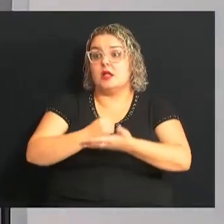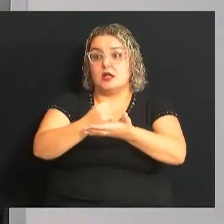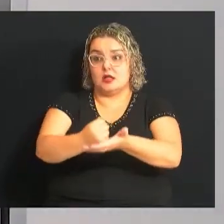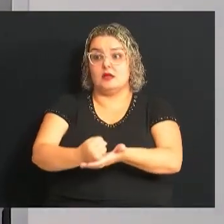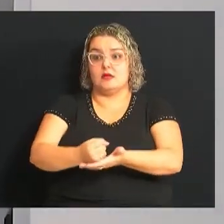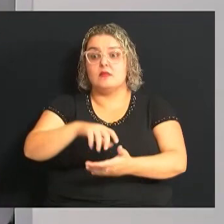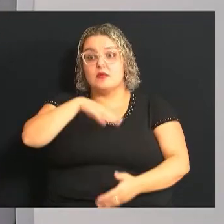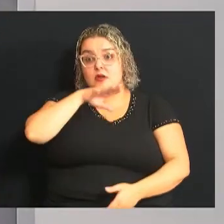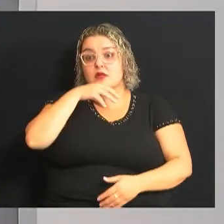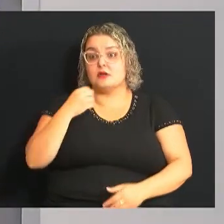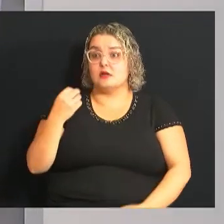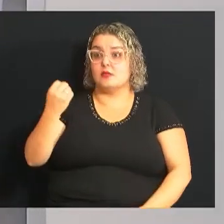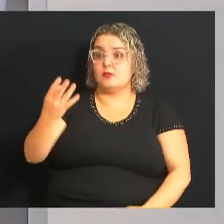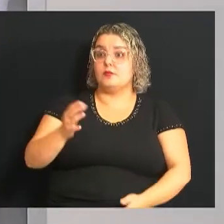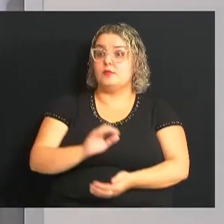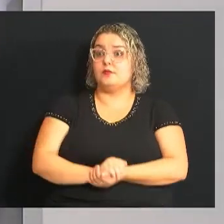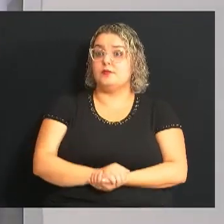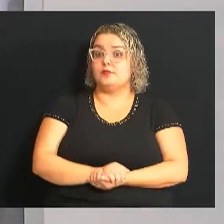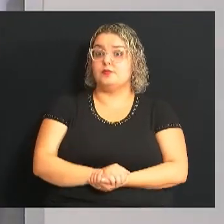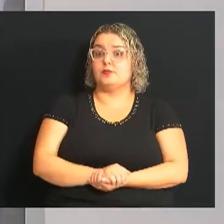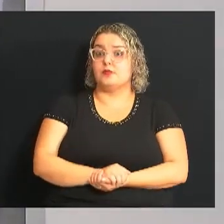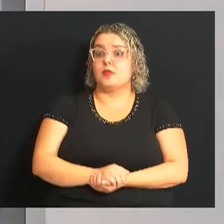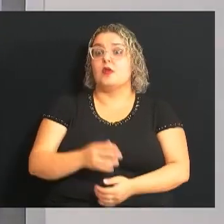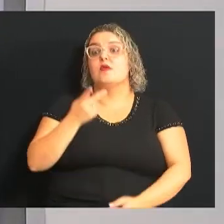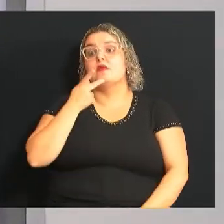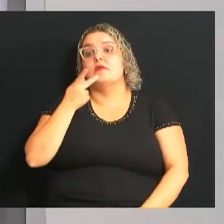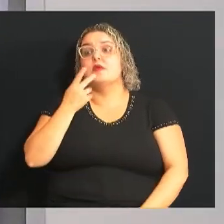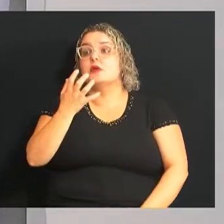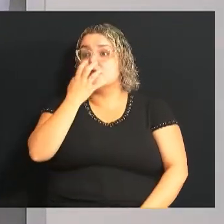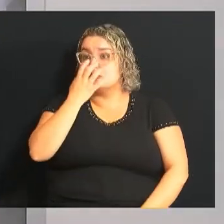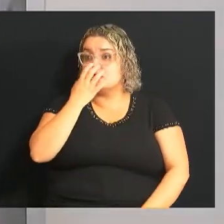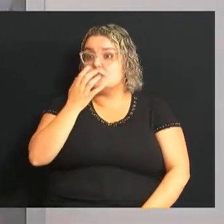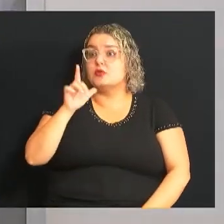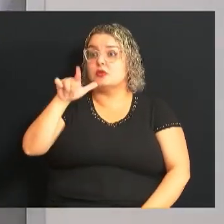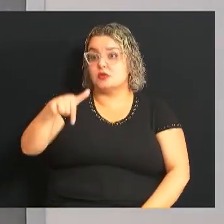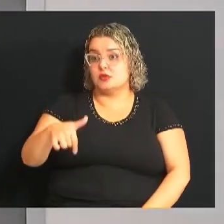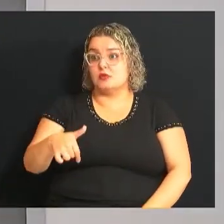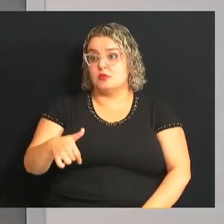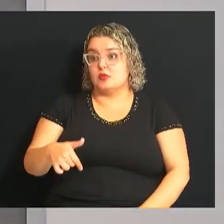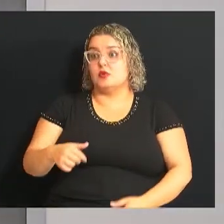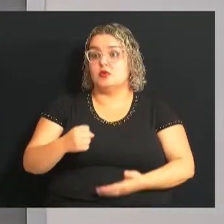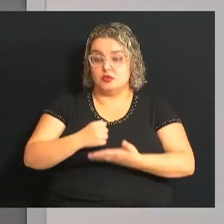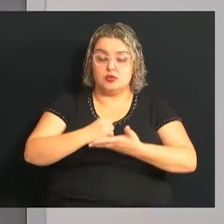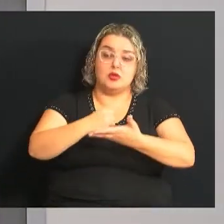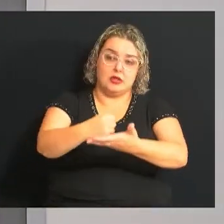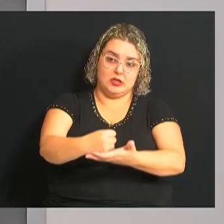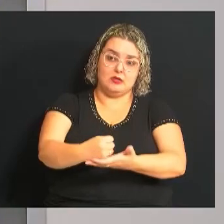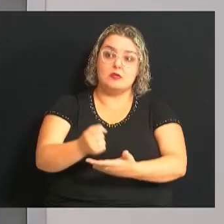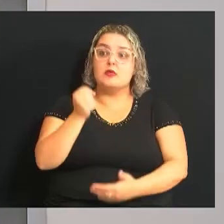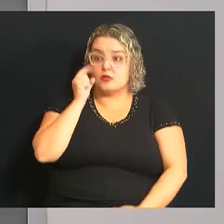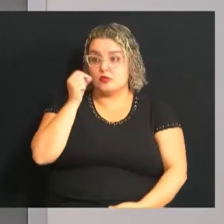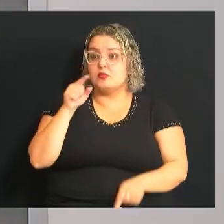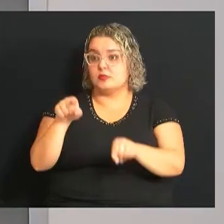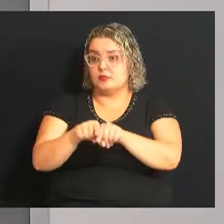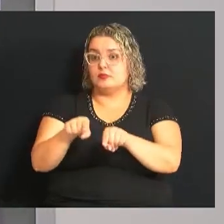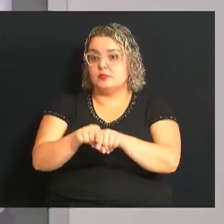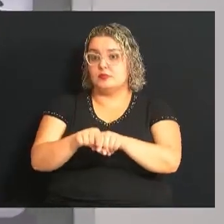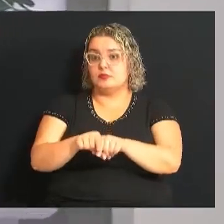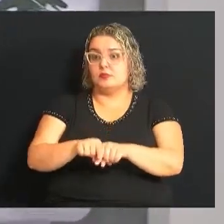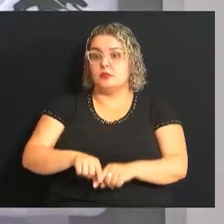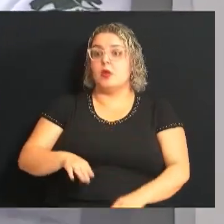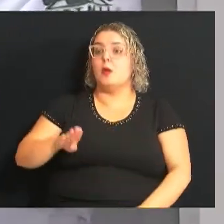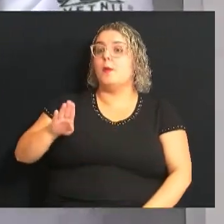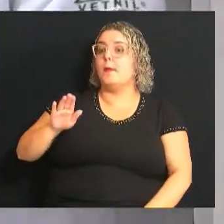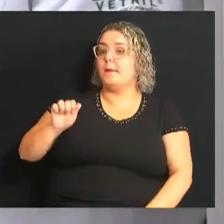sua viagem, né? Então, a gente vai falar um pouco sobre os cães e também sobre o transporte com os gatinhos também. O Bud é hoje